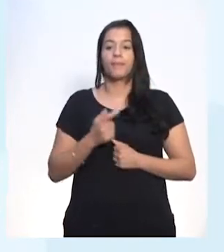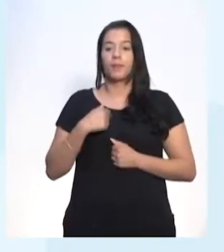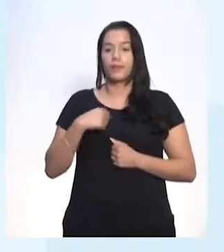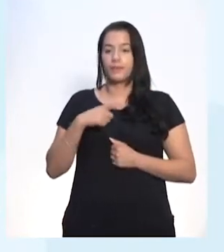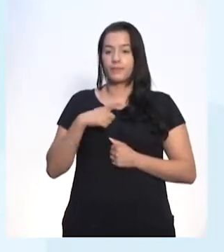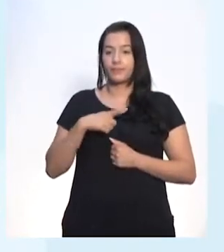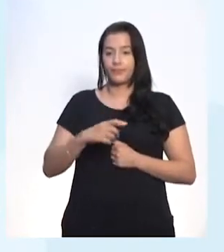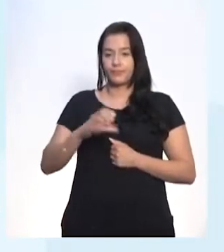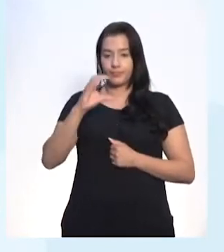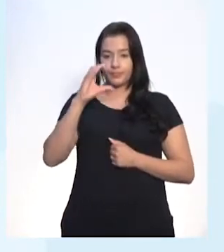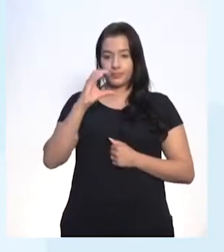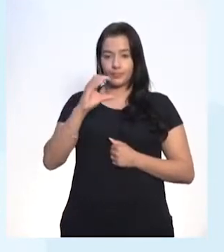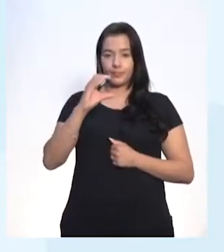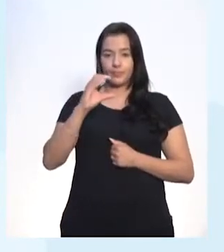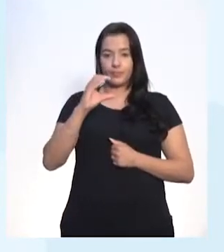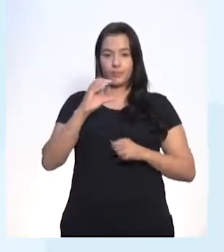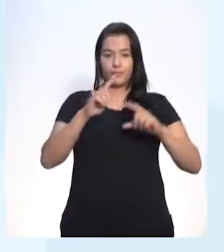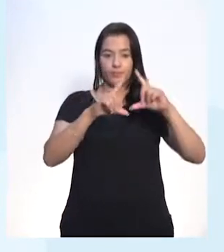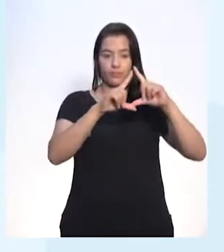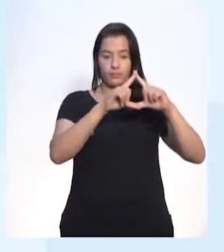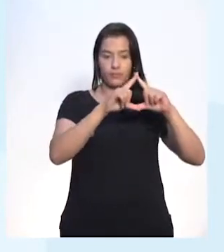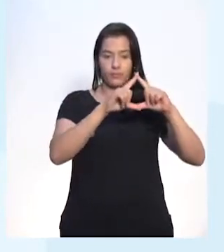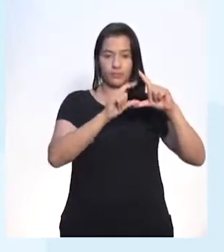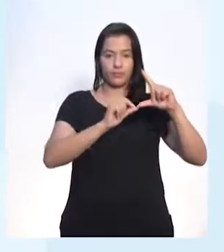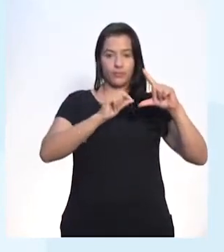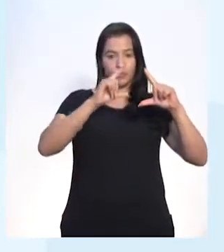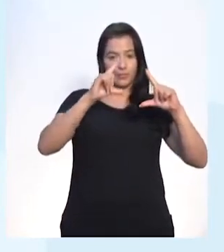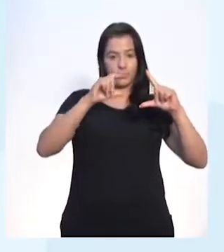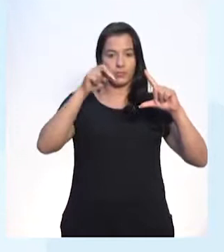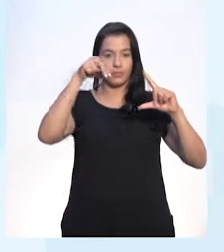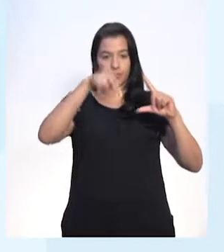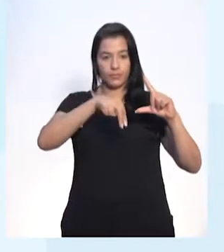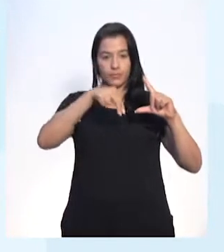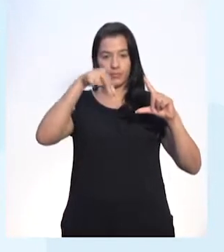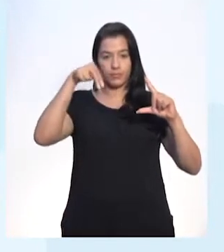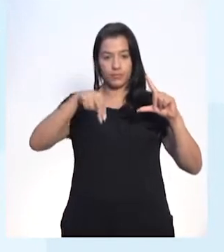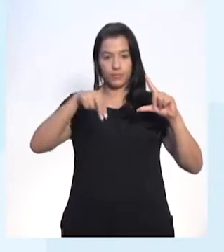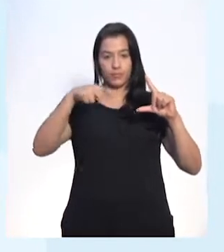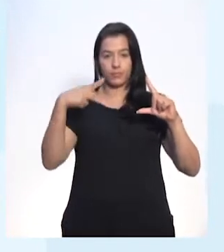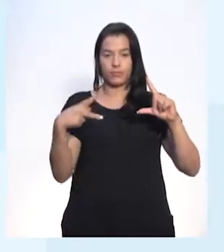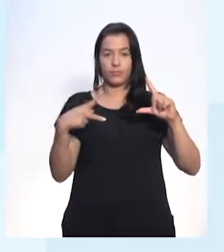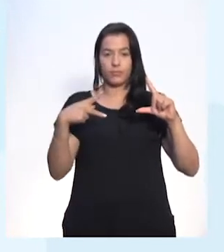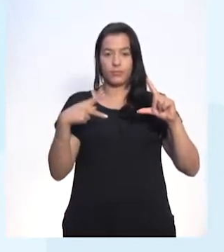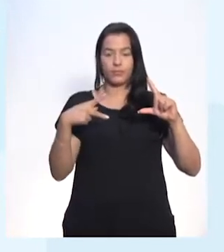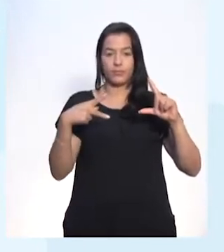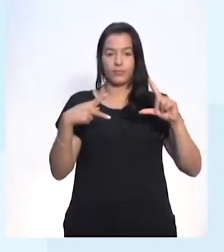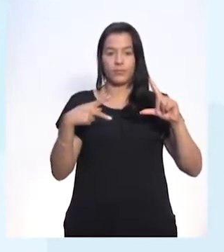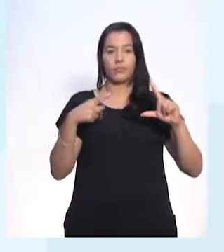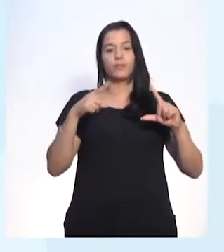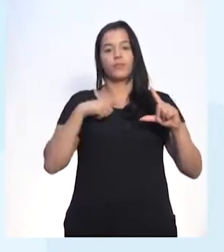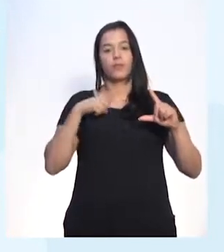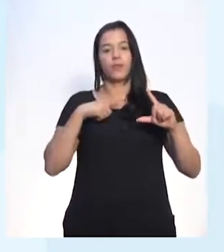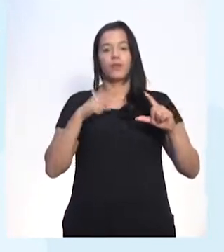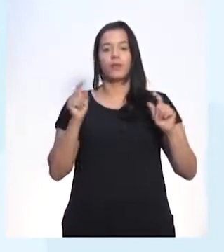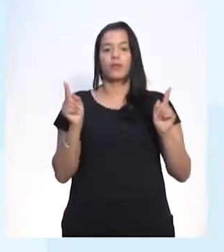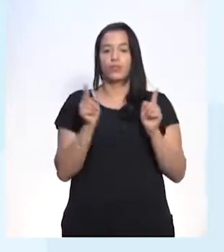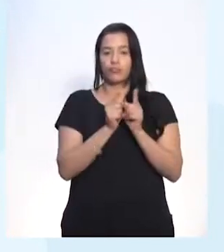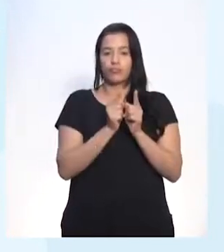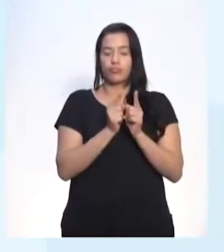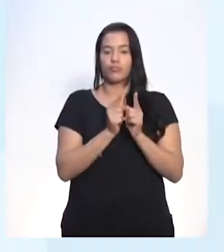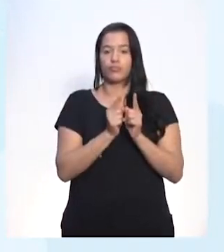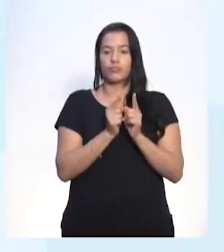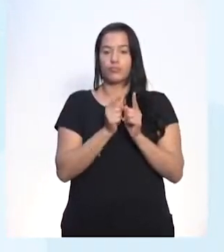C no triângulo maior MNP é este cateto menor,